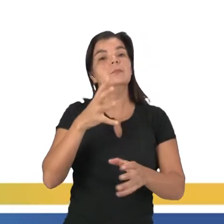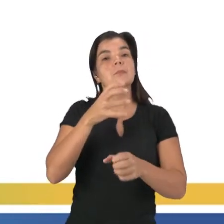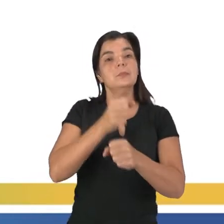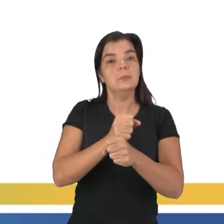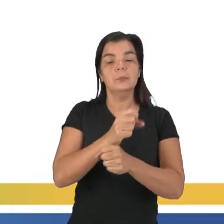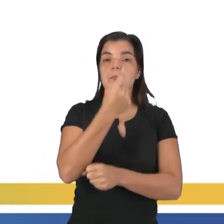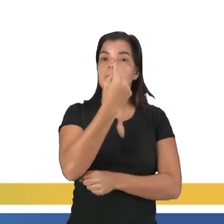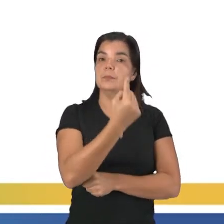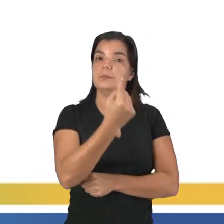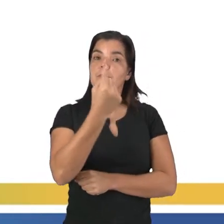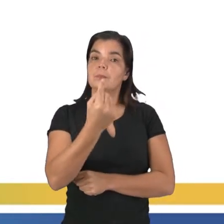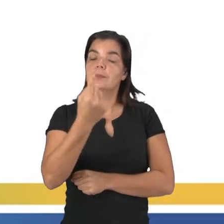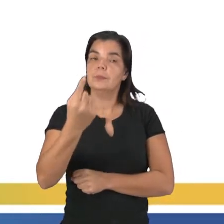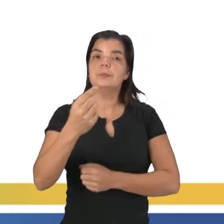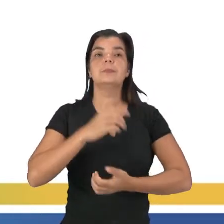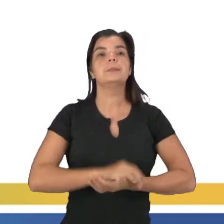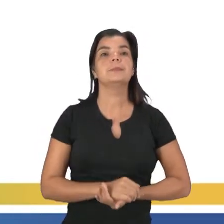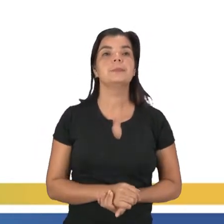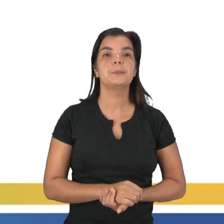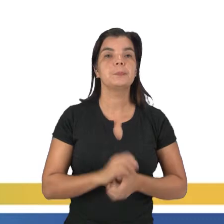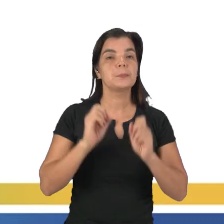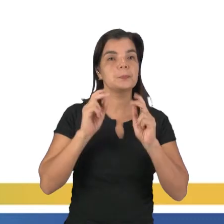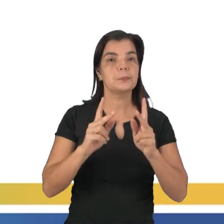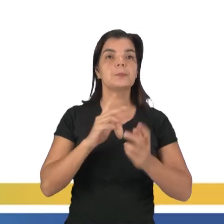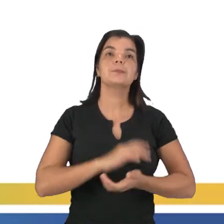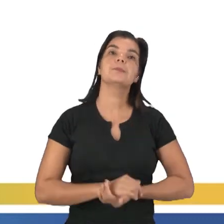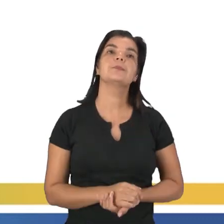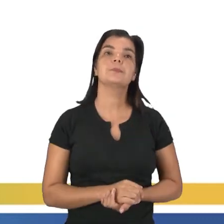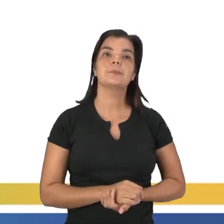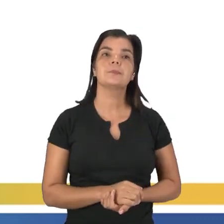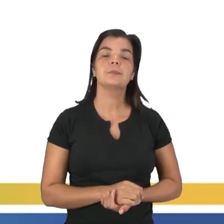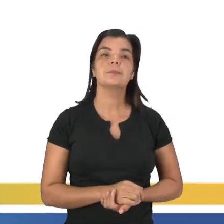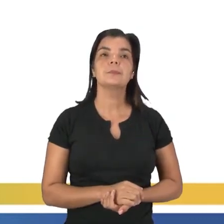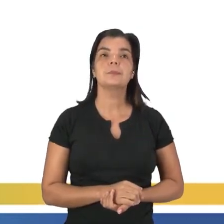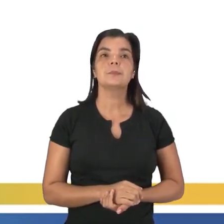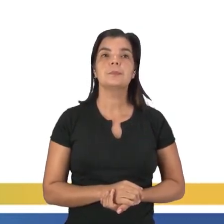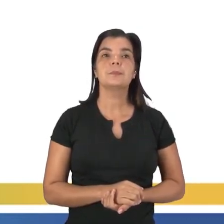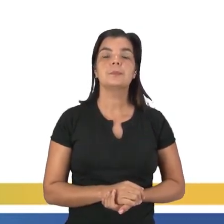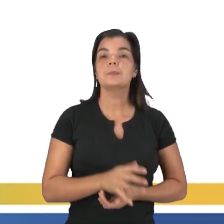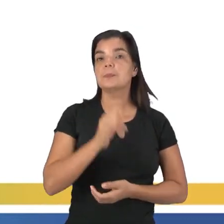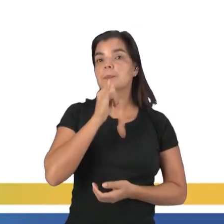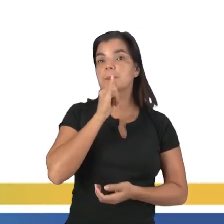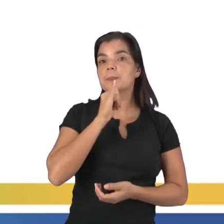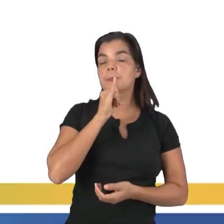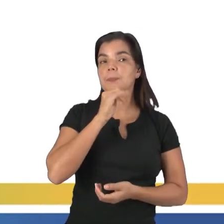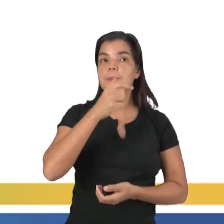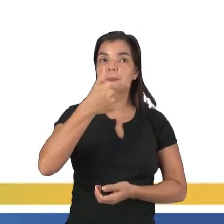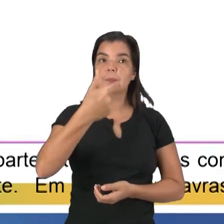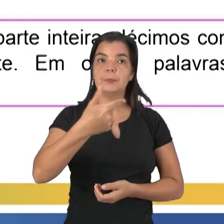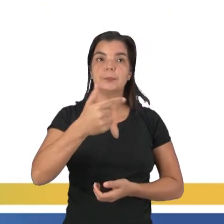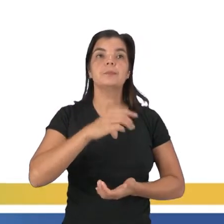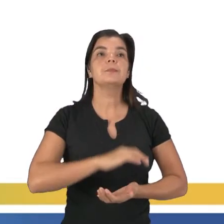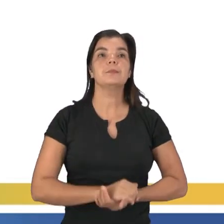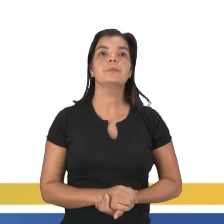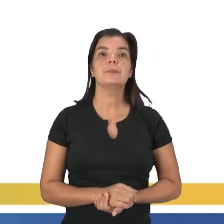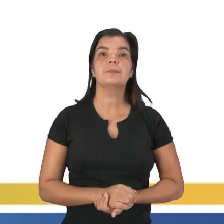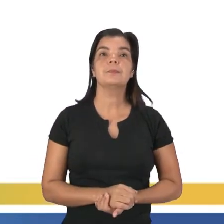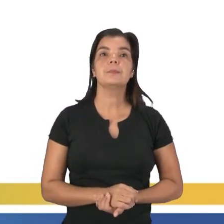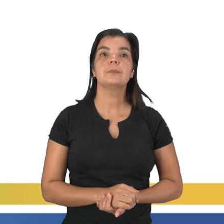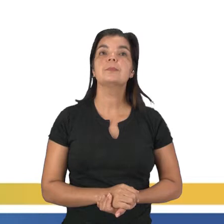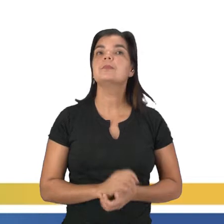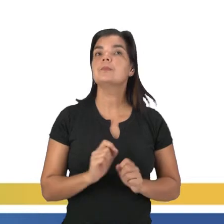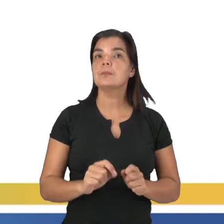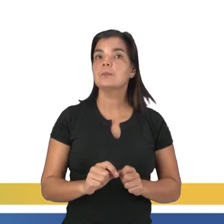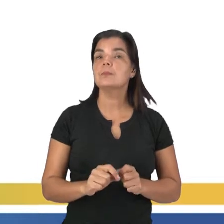adição, cada um na sua posição, ok? Vamos prosseguir aqui com a nossa aula, né? Nosso segundo exemplo, exemplo número